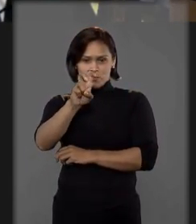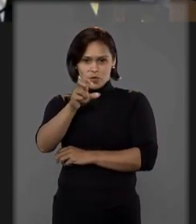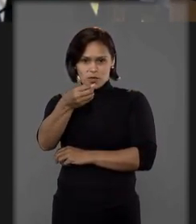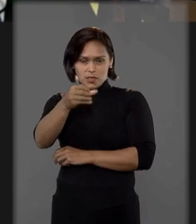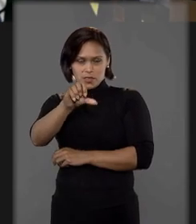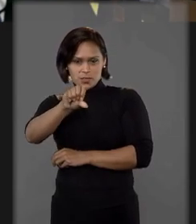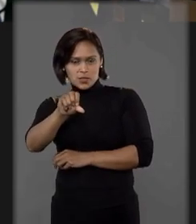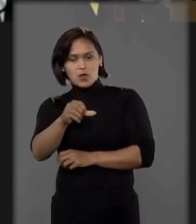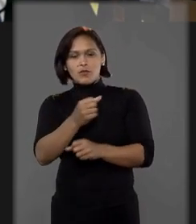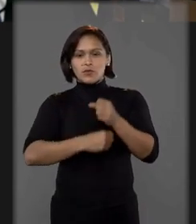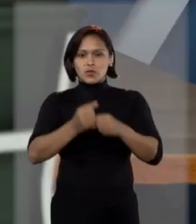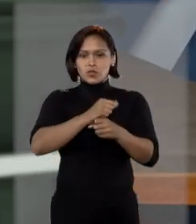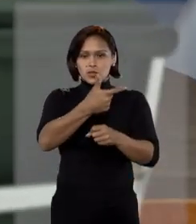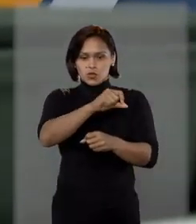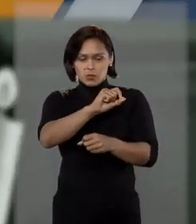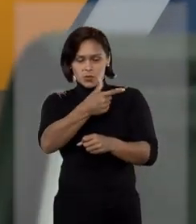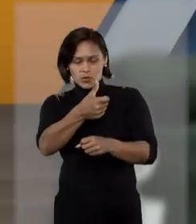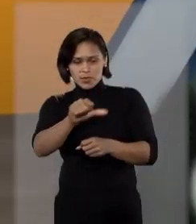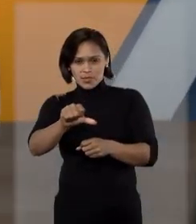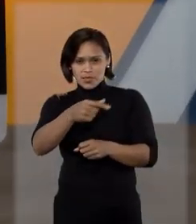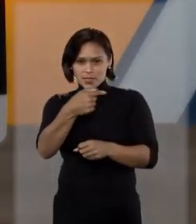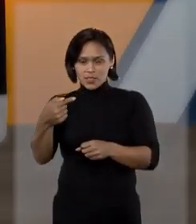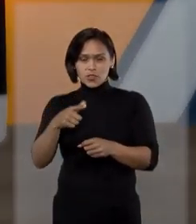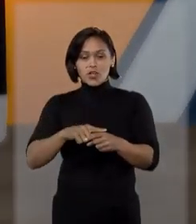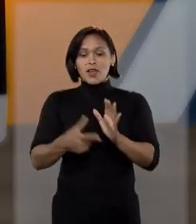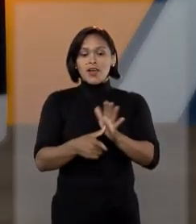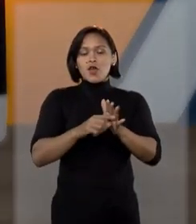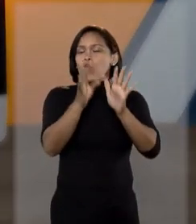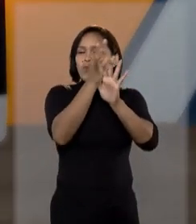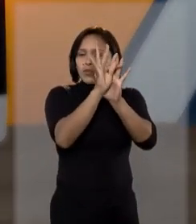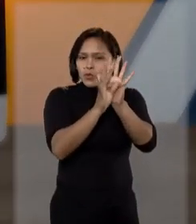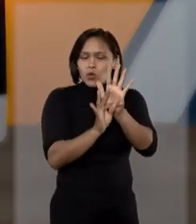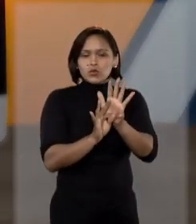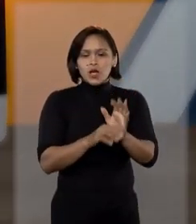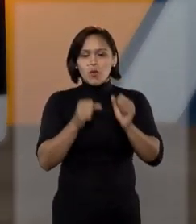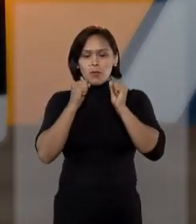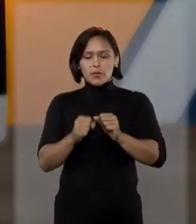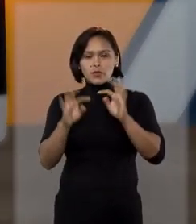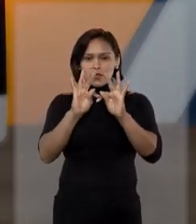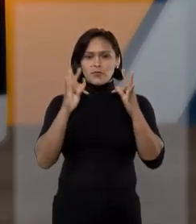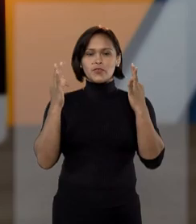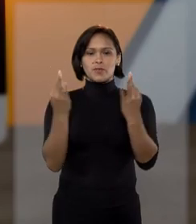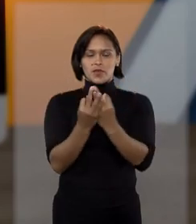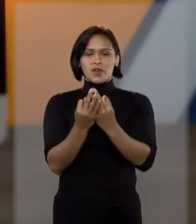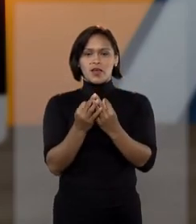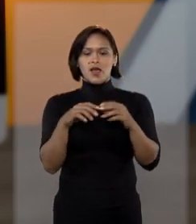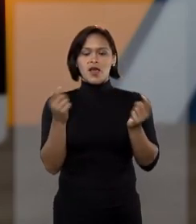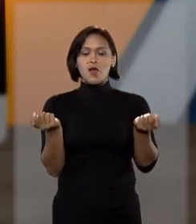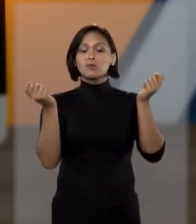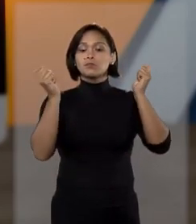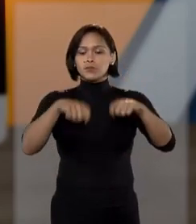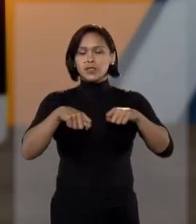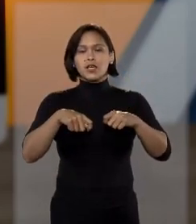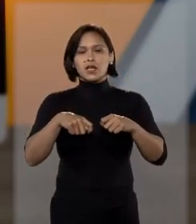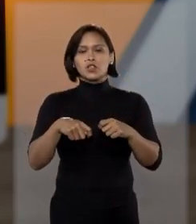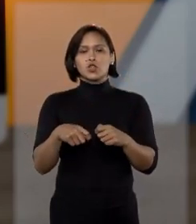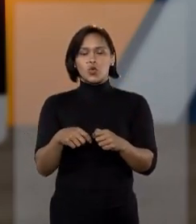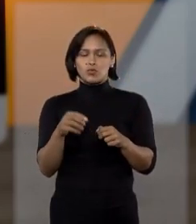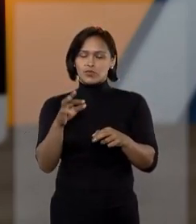de 2017, e que, de acordo com o texto, nas hipóteses de suspensão do poder familiar, é obrigatória a participação